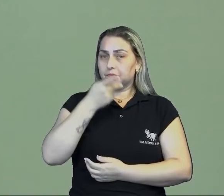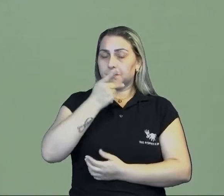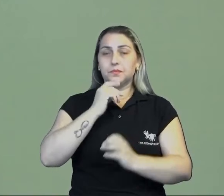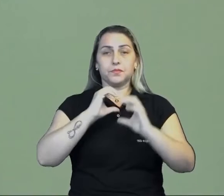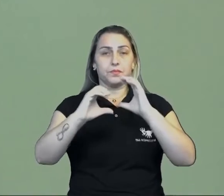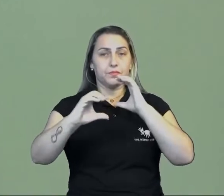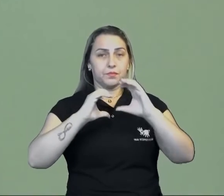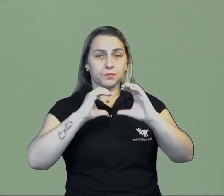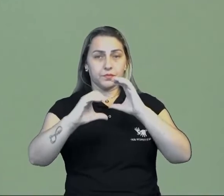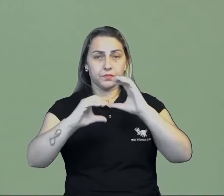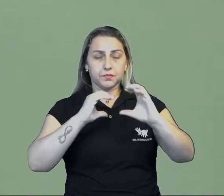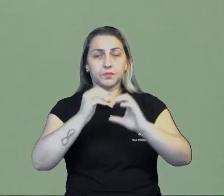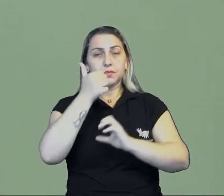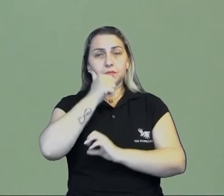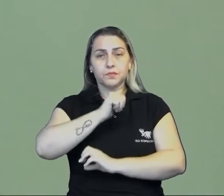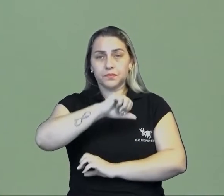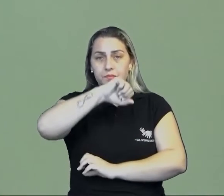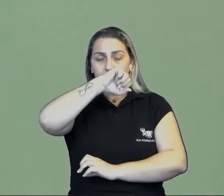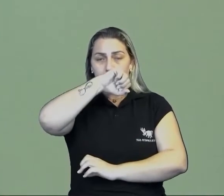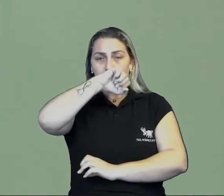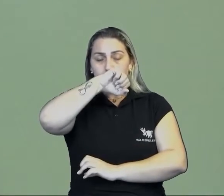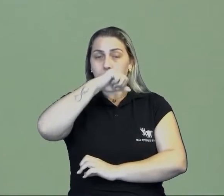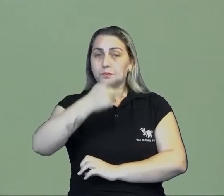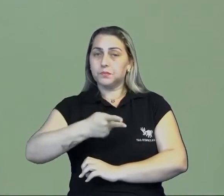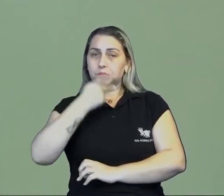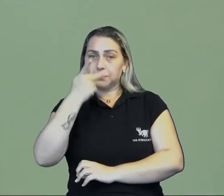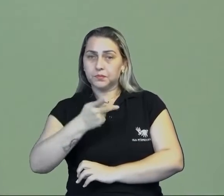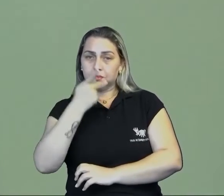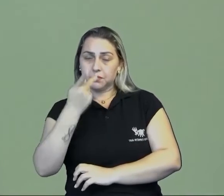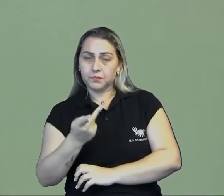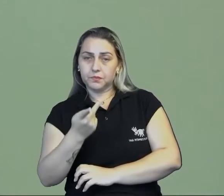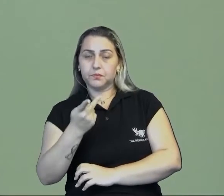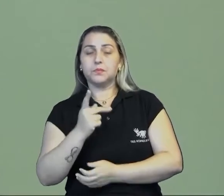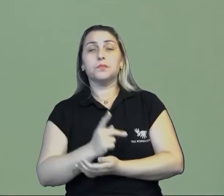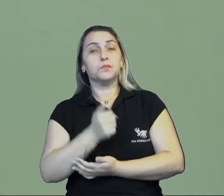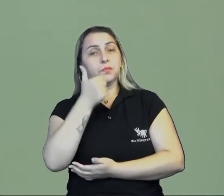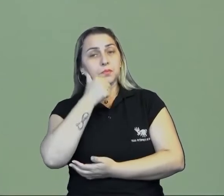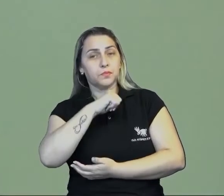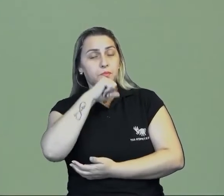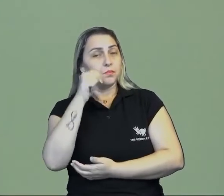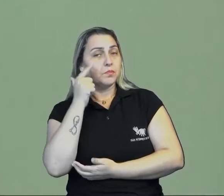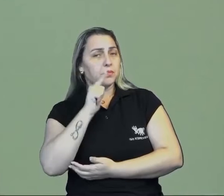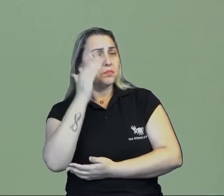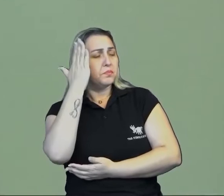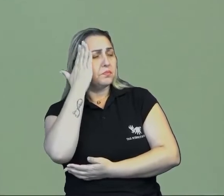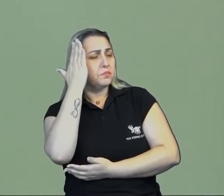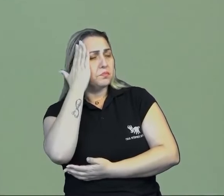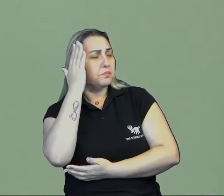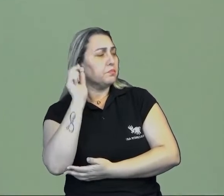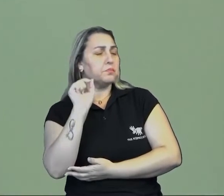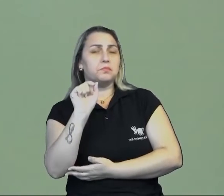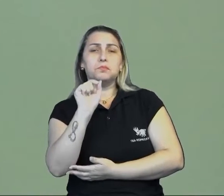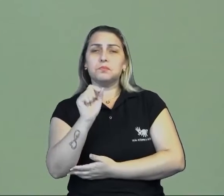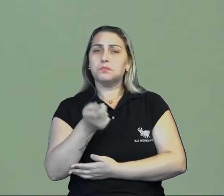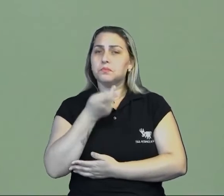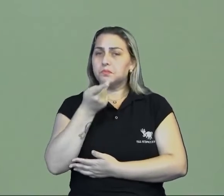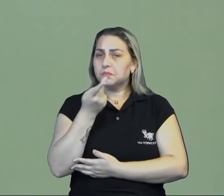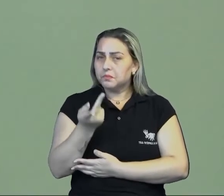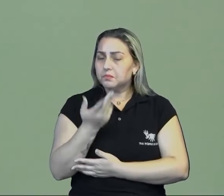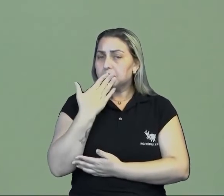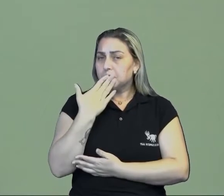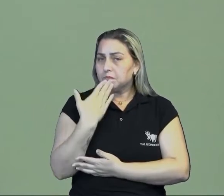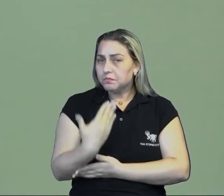se comunica ali com a mãe dela, né? Ela fala alguma coisa e a mãe consegue entender o que ela está querendo dizer, o que ela